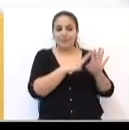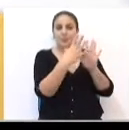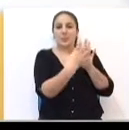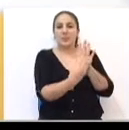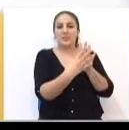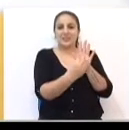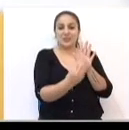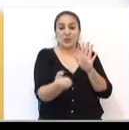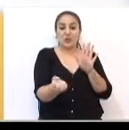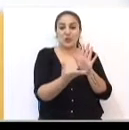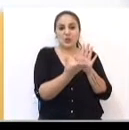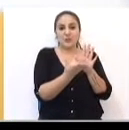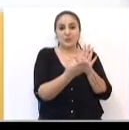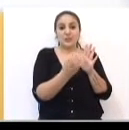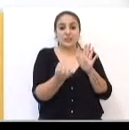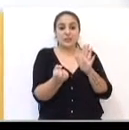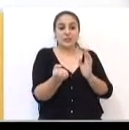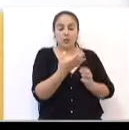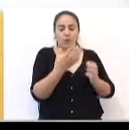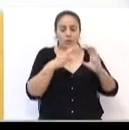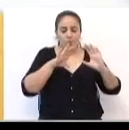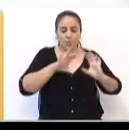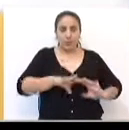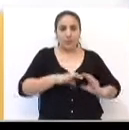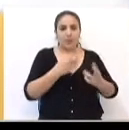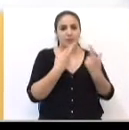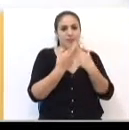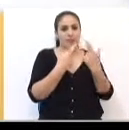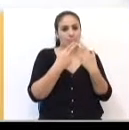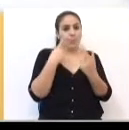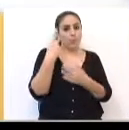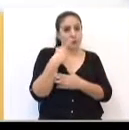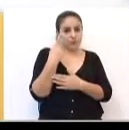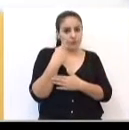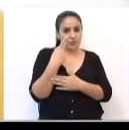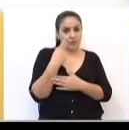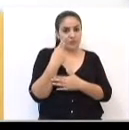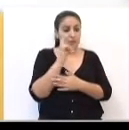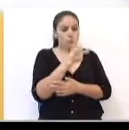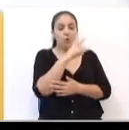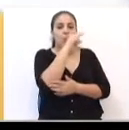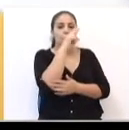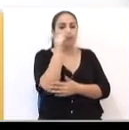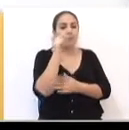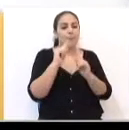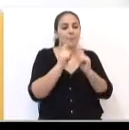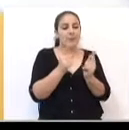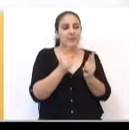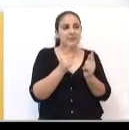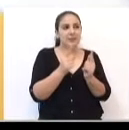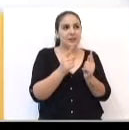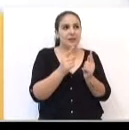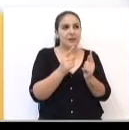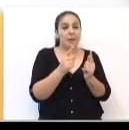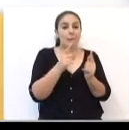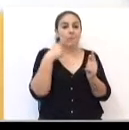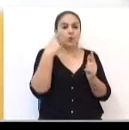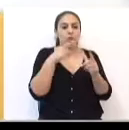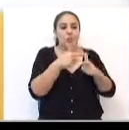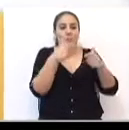paradigmas e novas posturas com relação à política, não apenas municipal, mas política também no sentido macro